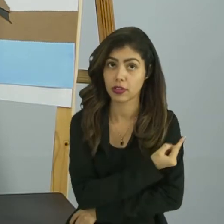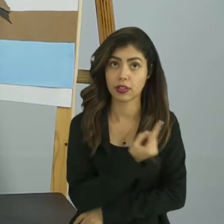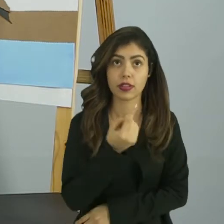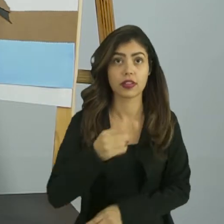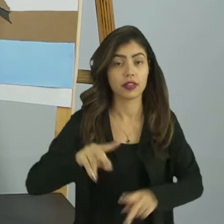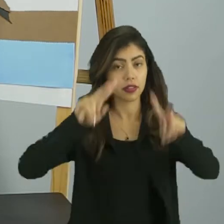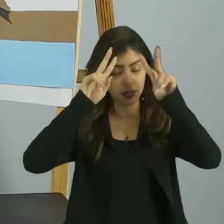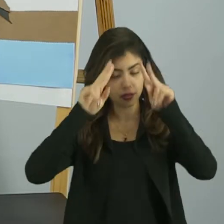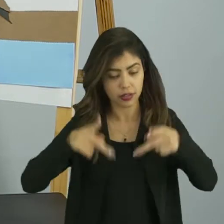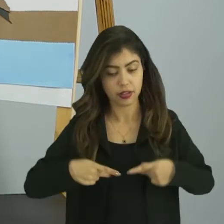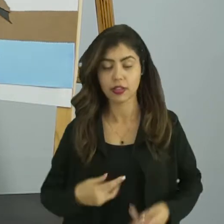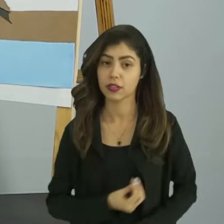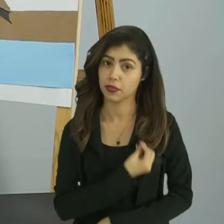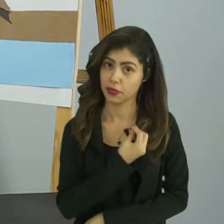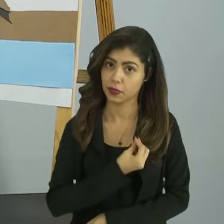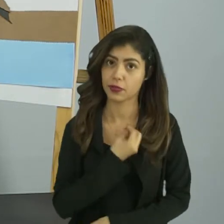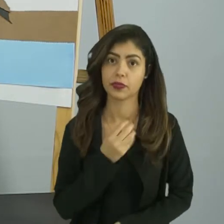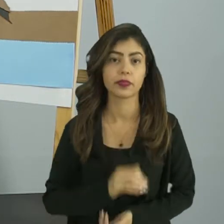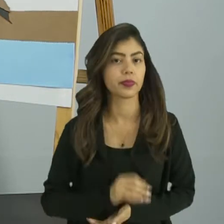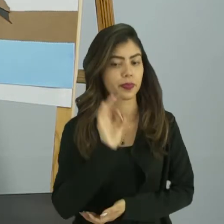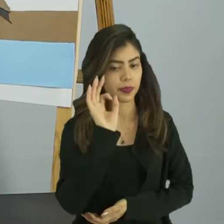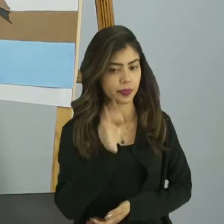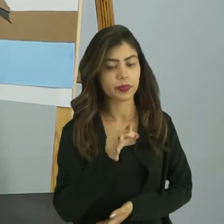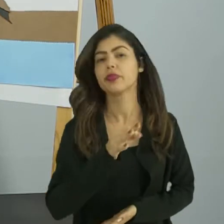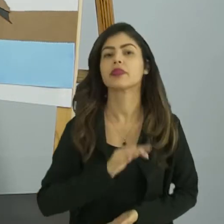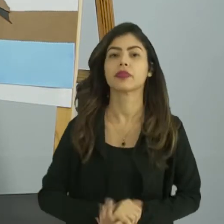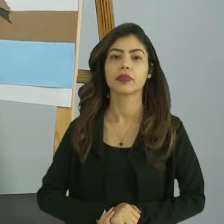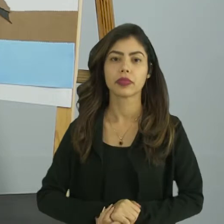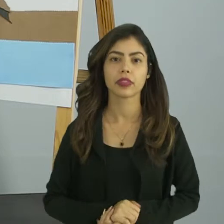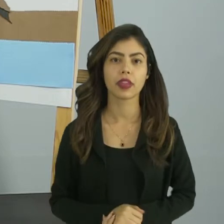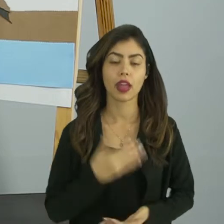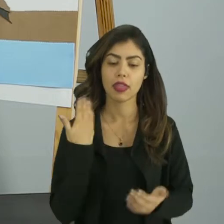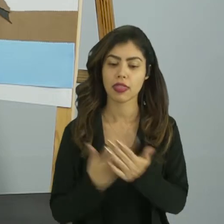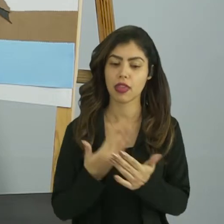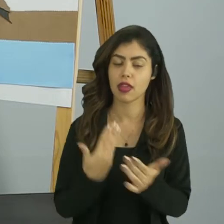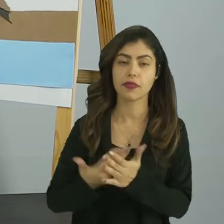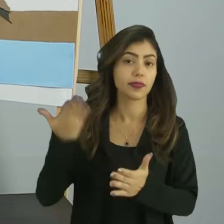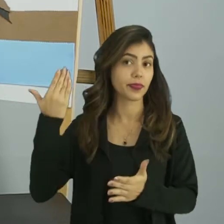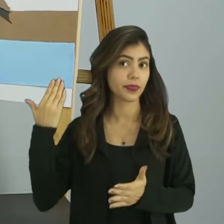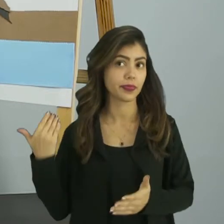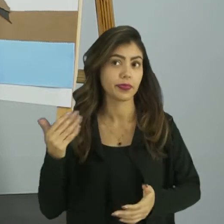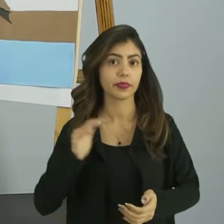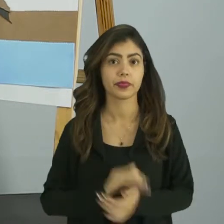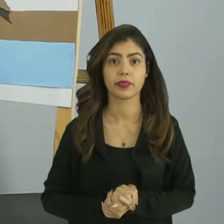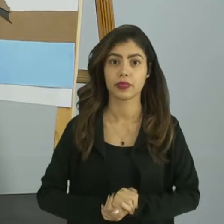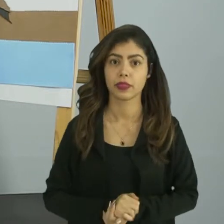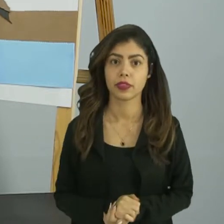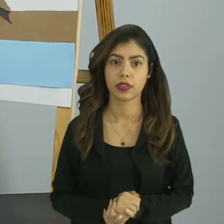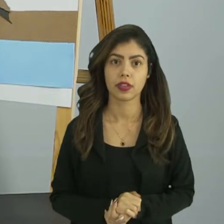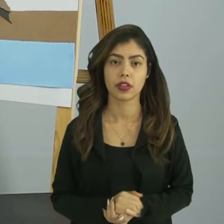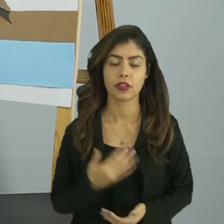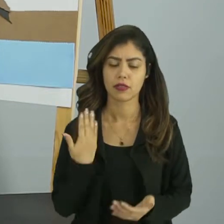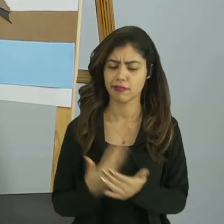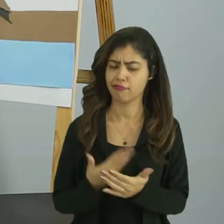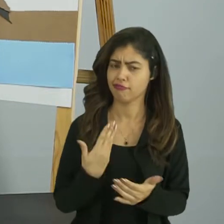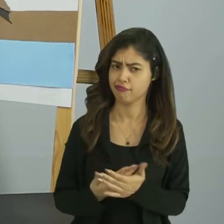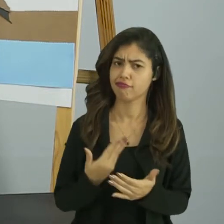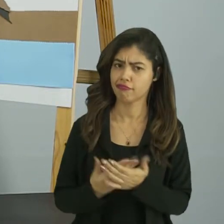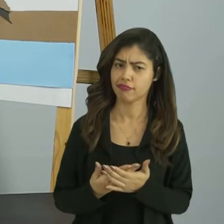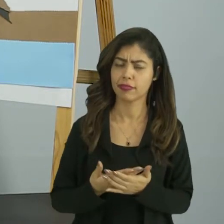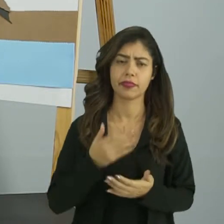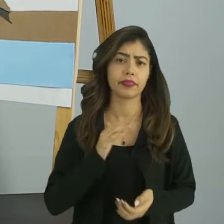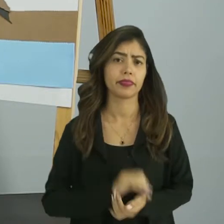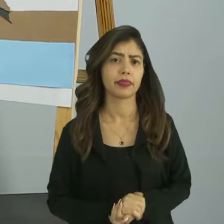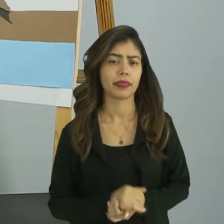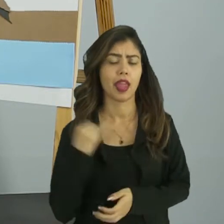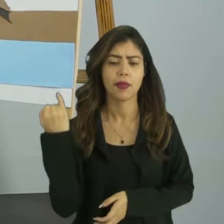seres vivos, certo? Então, na aula anterior, nós estudamos